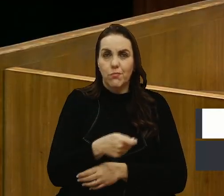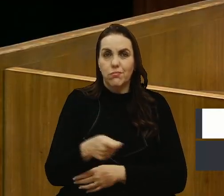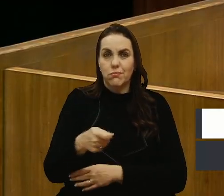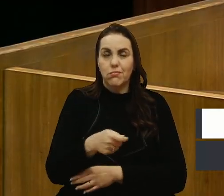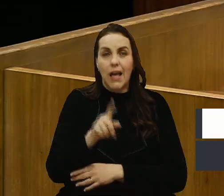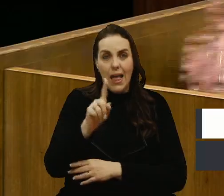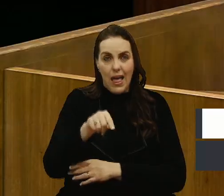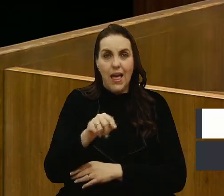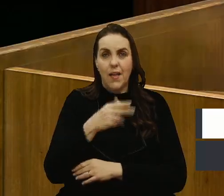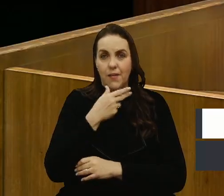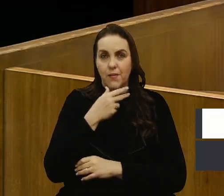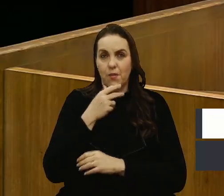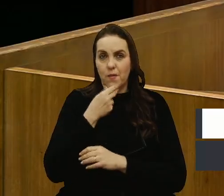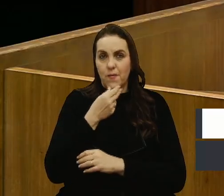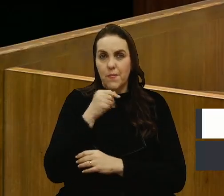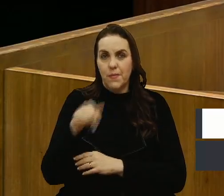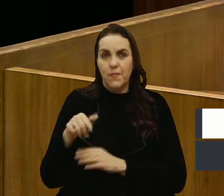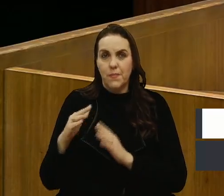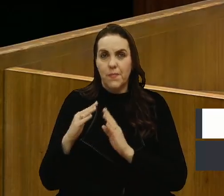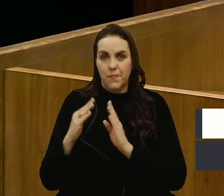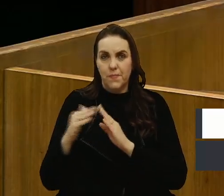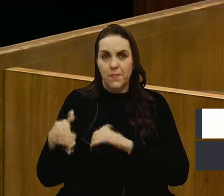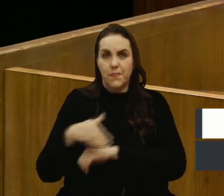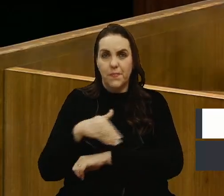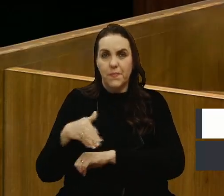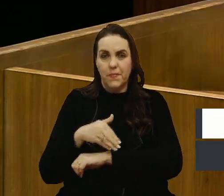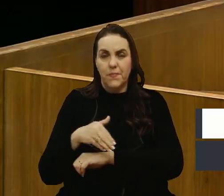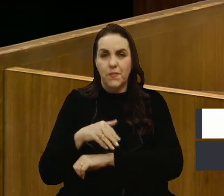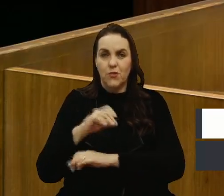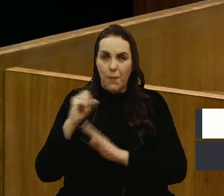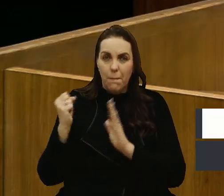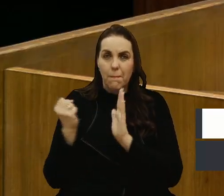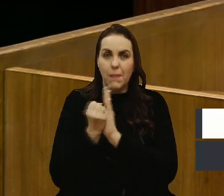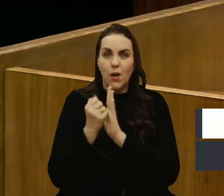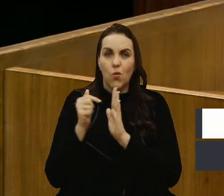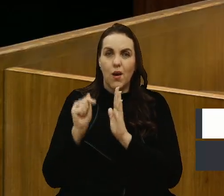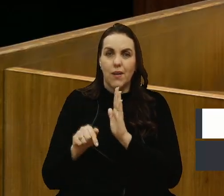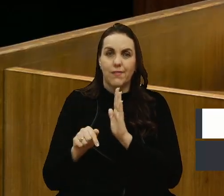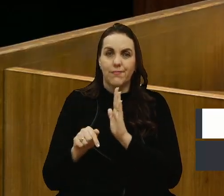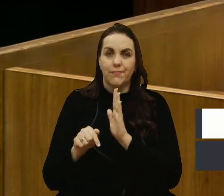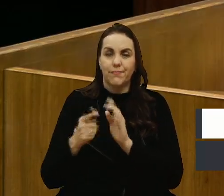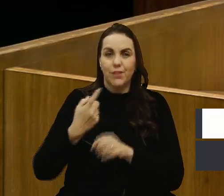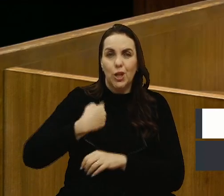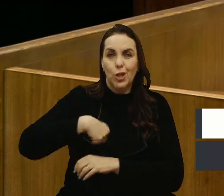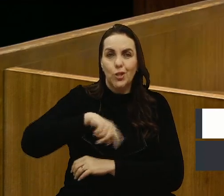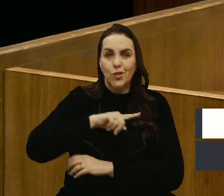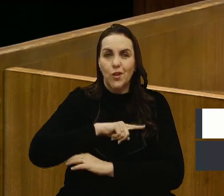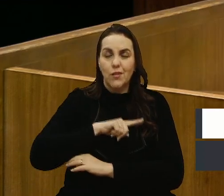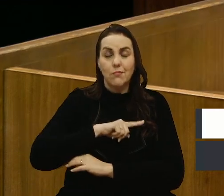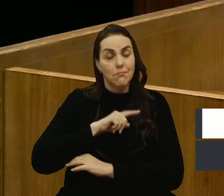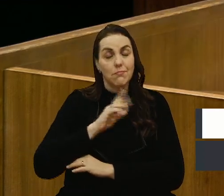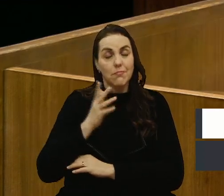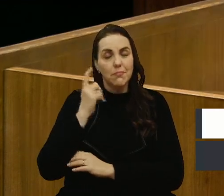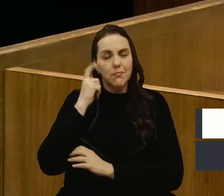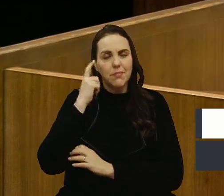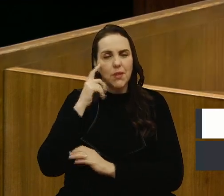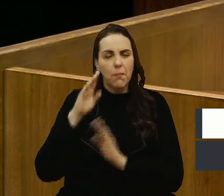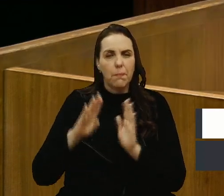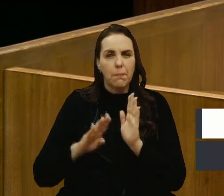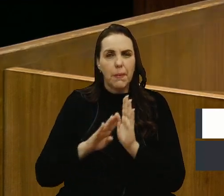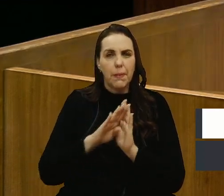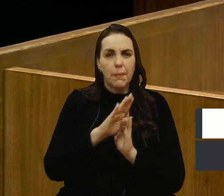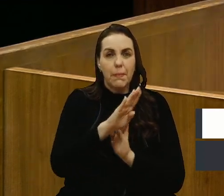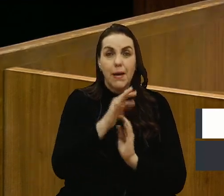situação de rua. Ali foi um marco. Nós vínhamos num crescente, Caxias era um orgulho, porque um